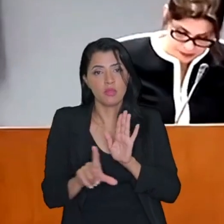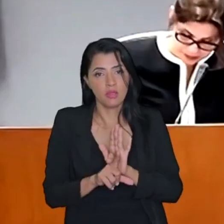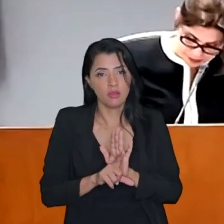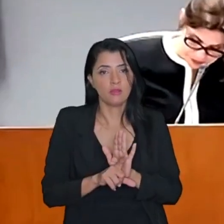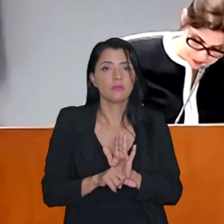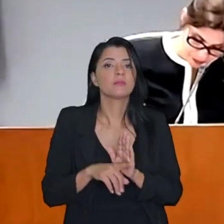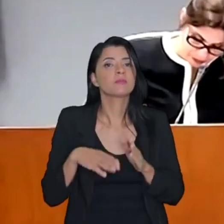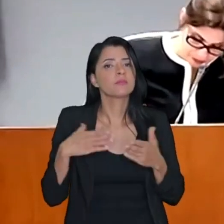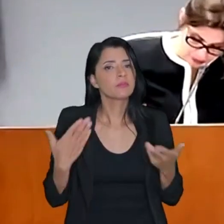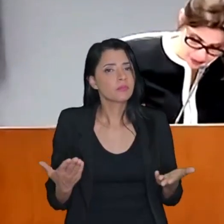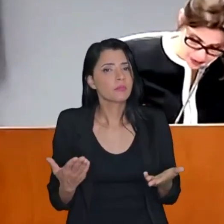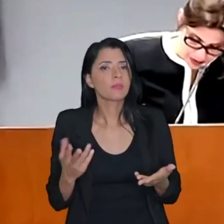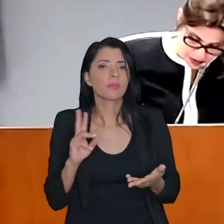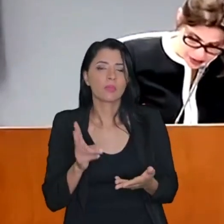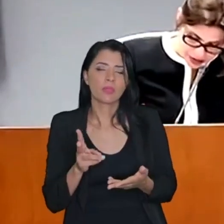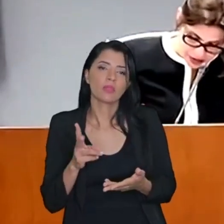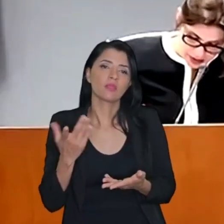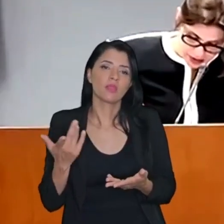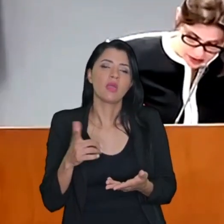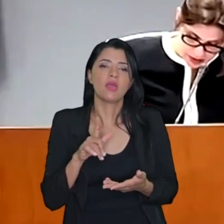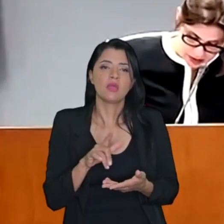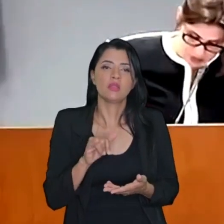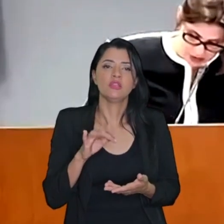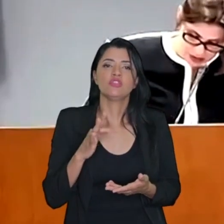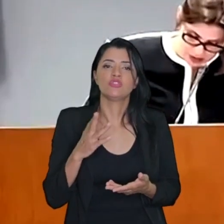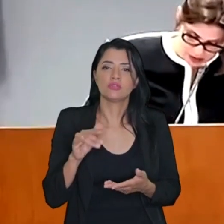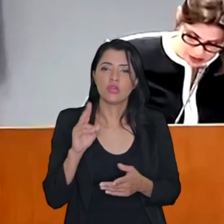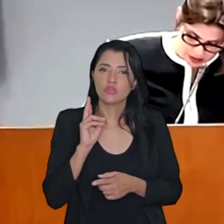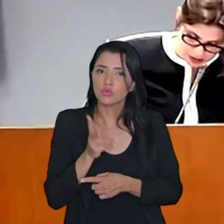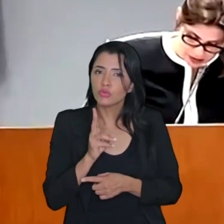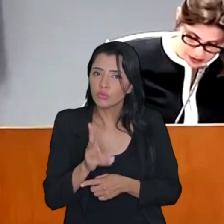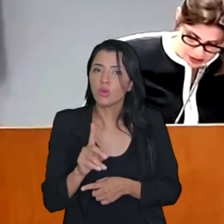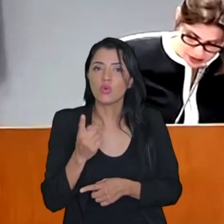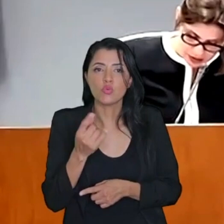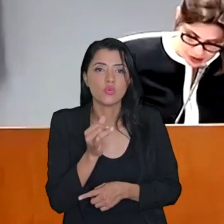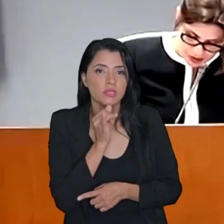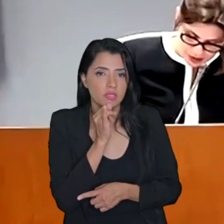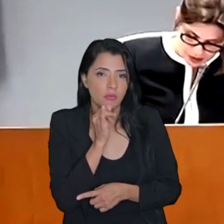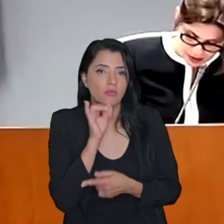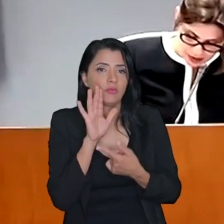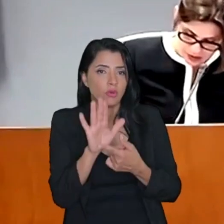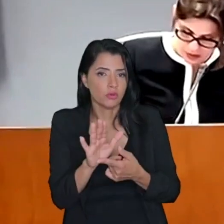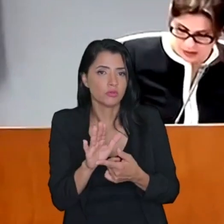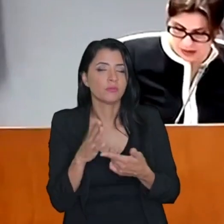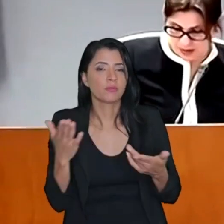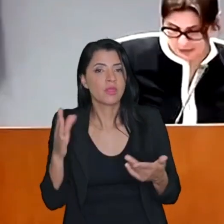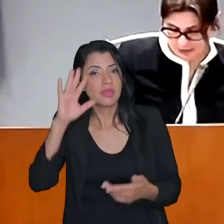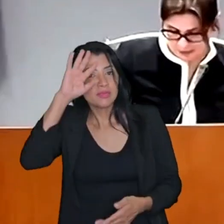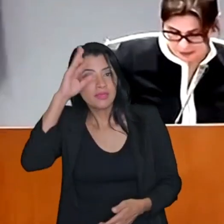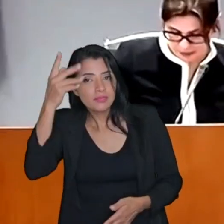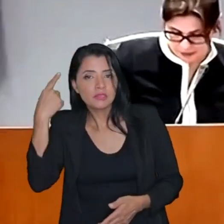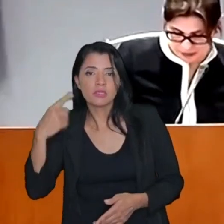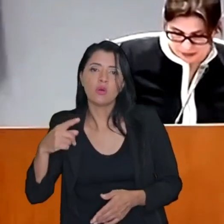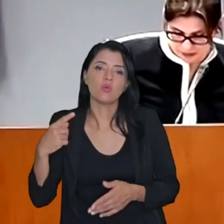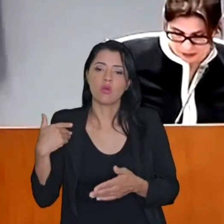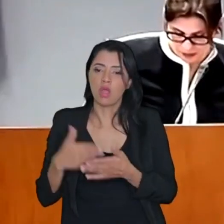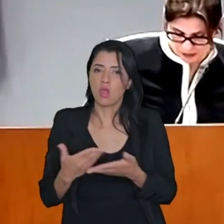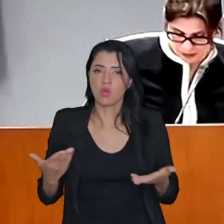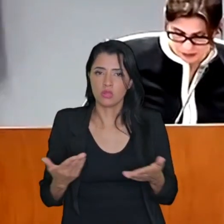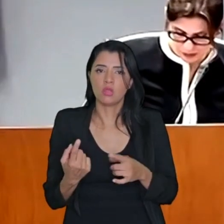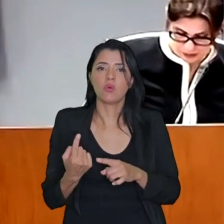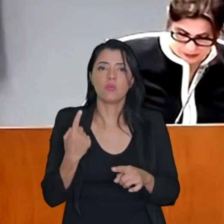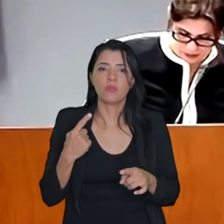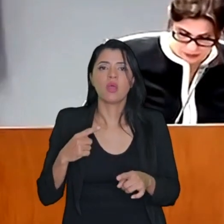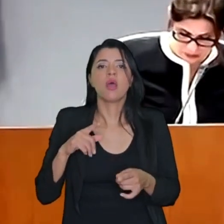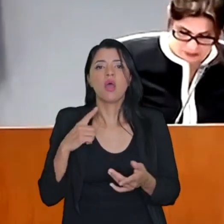isso, sagra a litigiosidade. E eu dou um exemplo dela. Uma decisão que não é recente, mas o acórdão